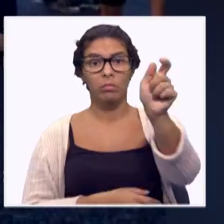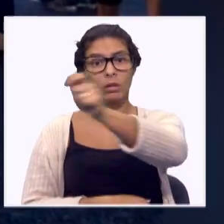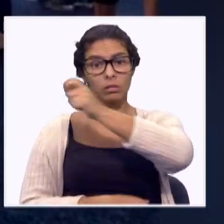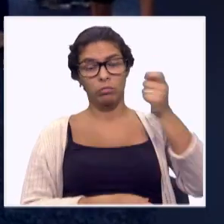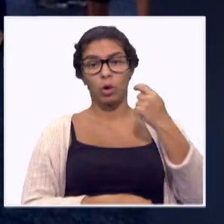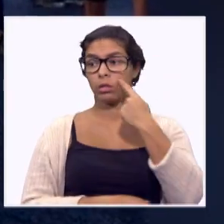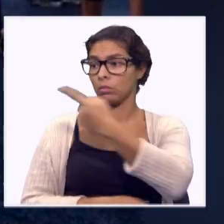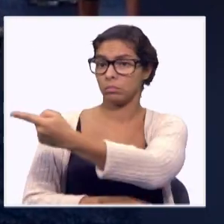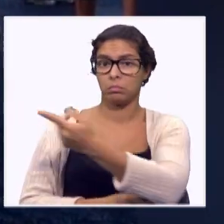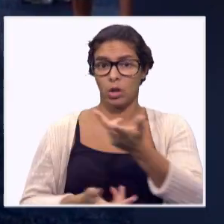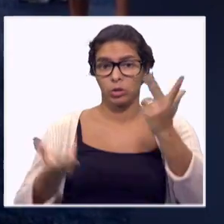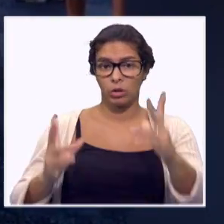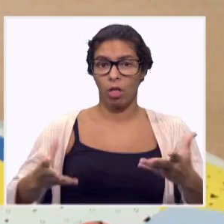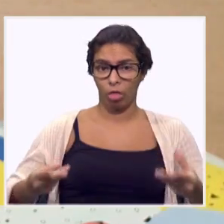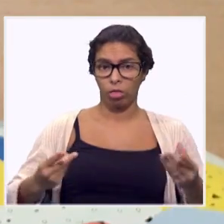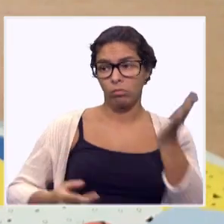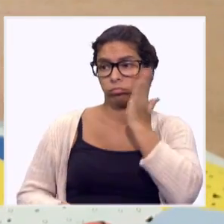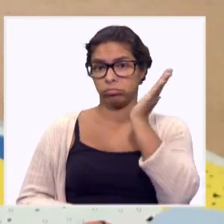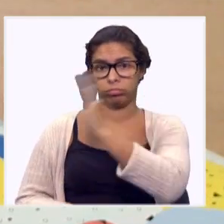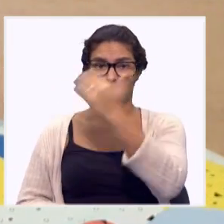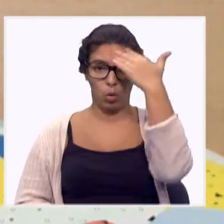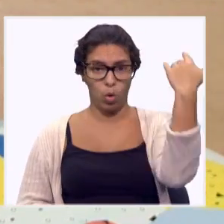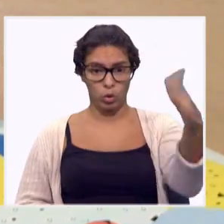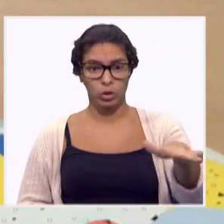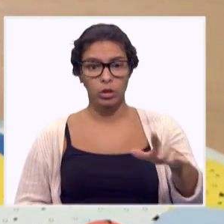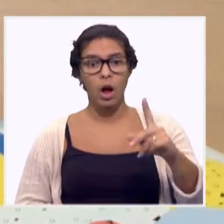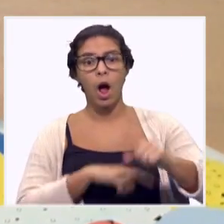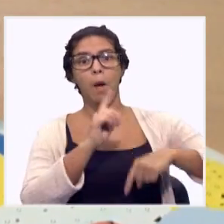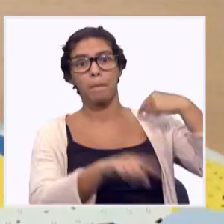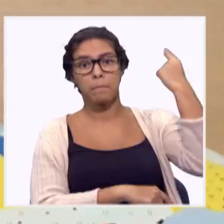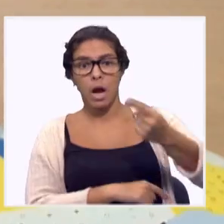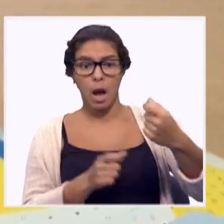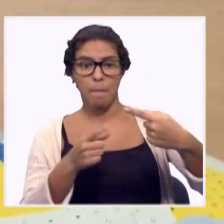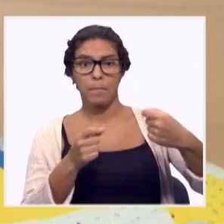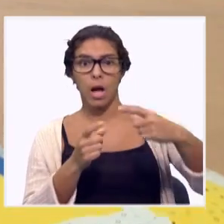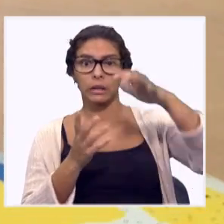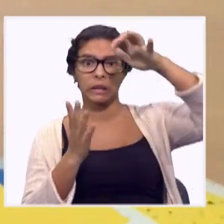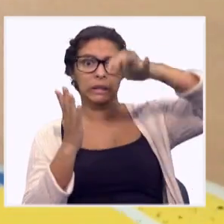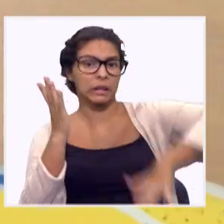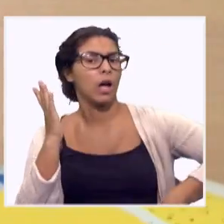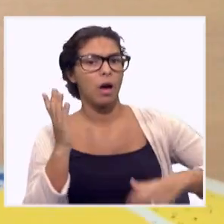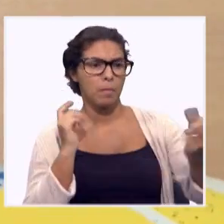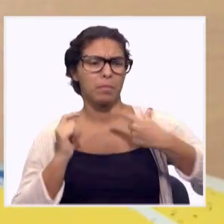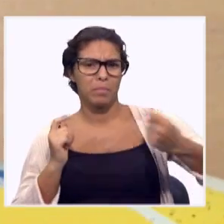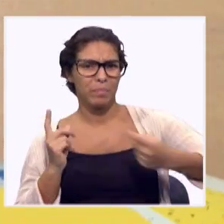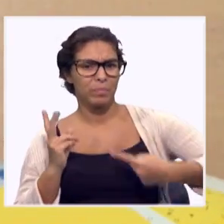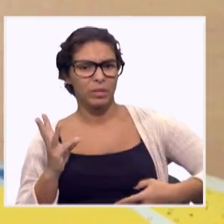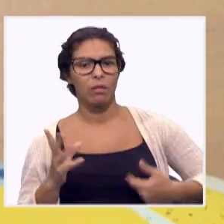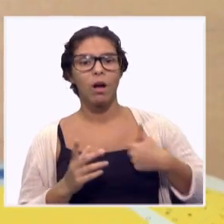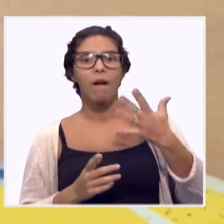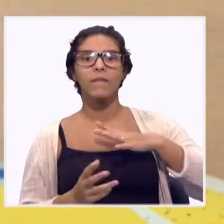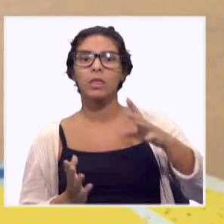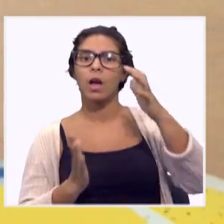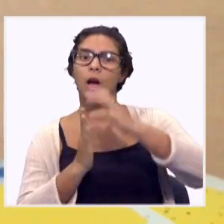porta de casa e disse, está ali o sofá. E pronto, e eu fiquei no sofá e no dia a seguir tinha um e-mail cheio dos editores todos a dizer que queremos um texto hoje